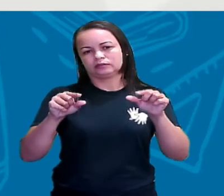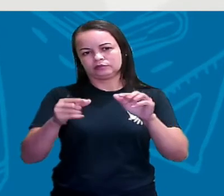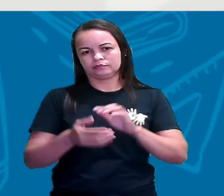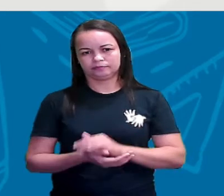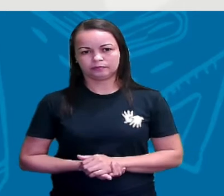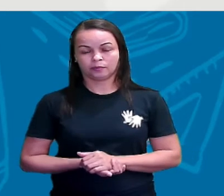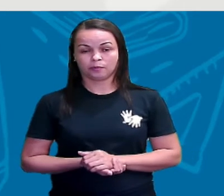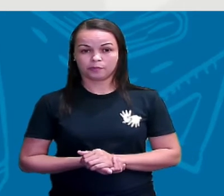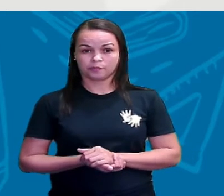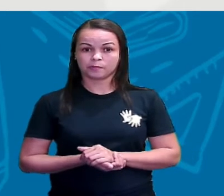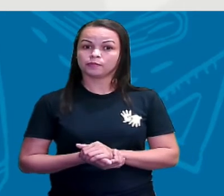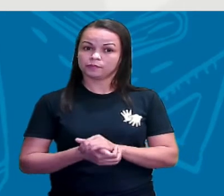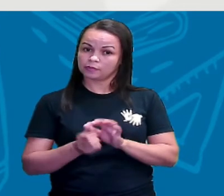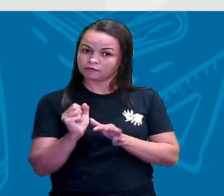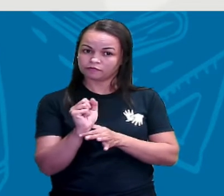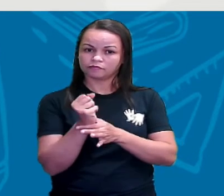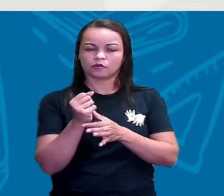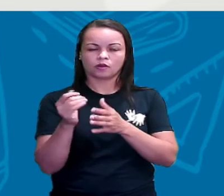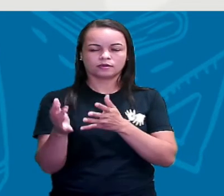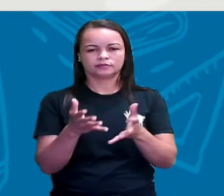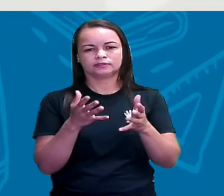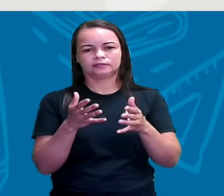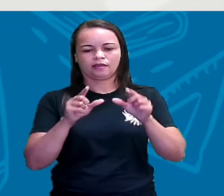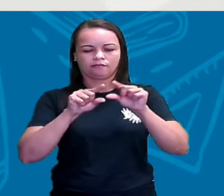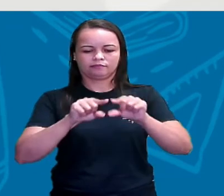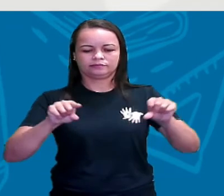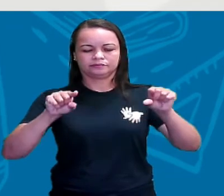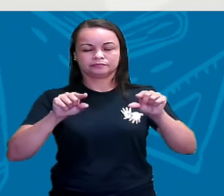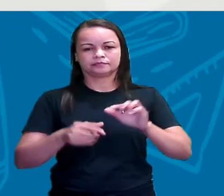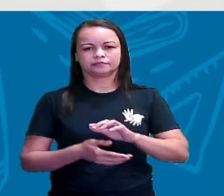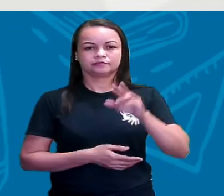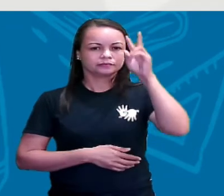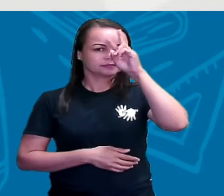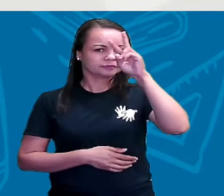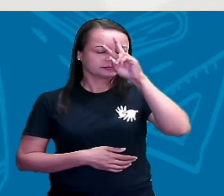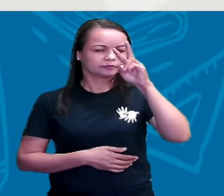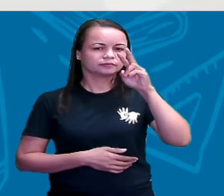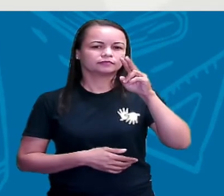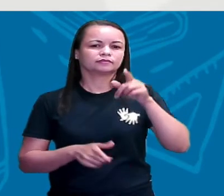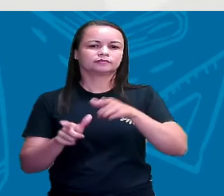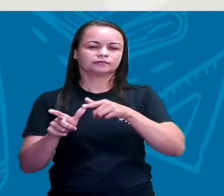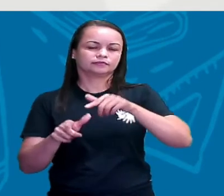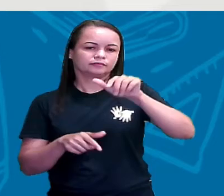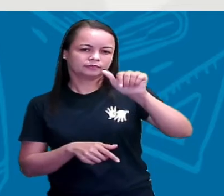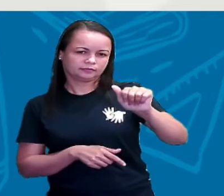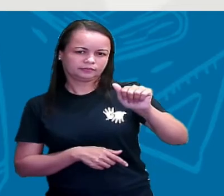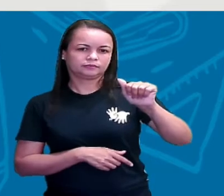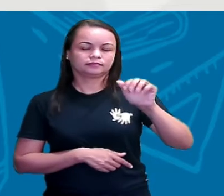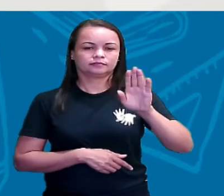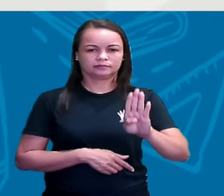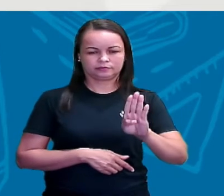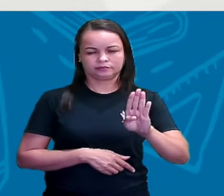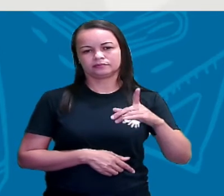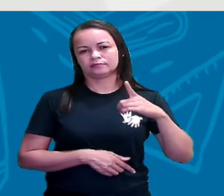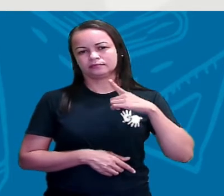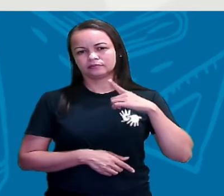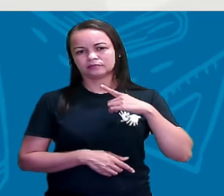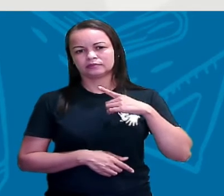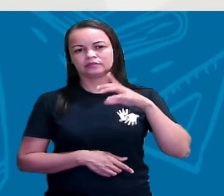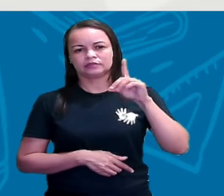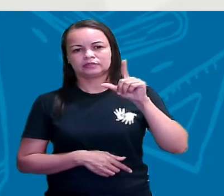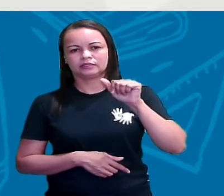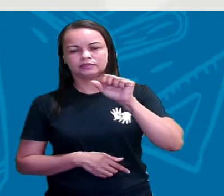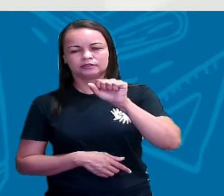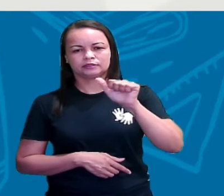week, para fortalecer ainda mais a minha frase, tá? Lembrando que na letra A e na letra B a gente tem o doesn't. Doesn't